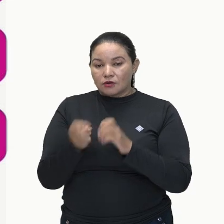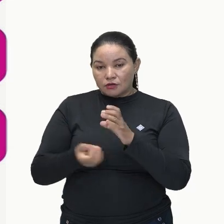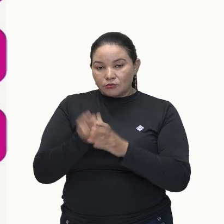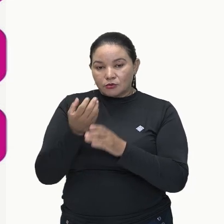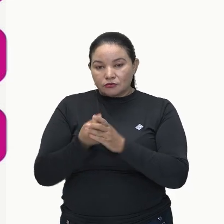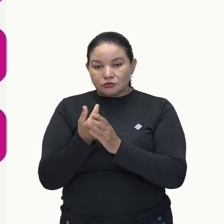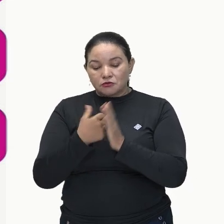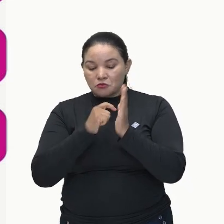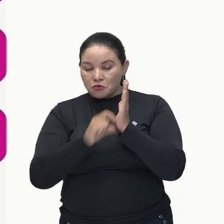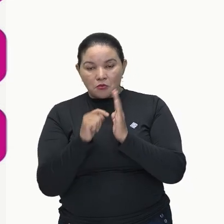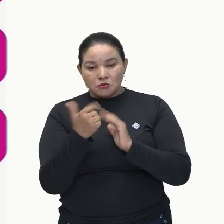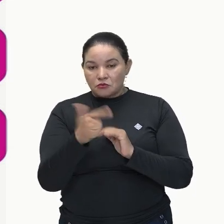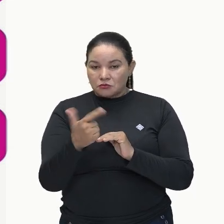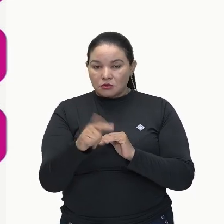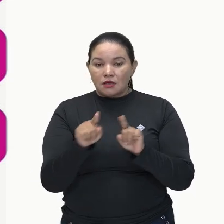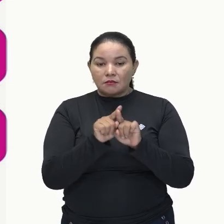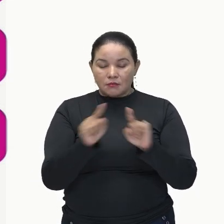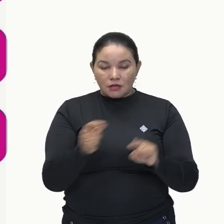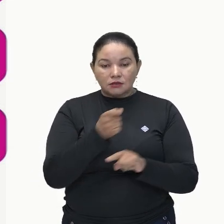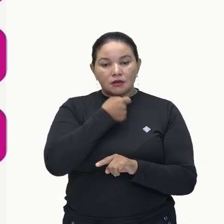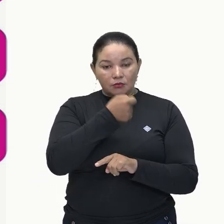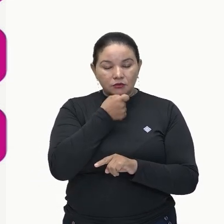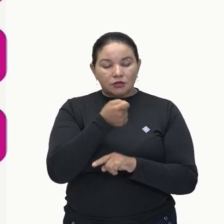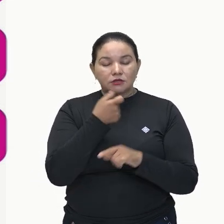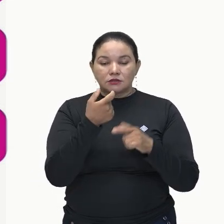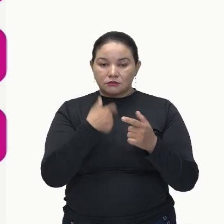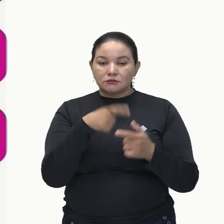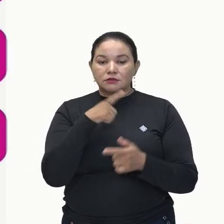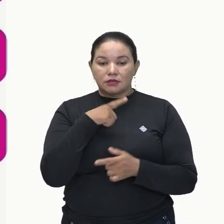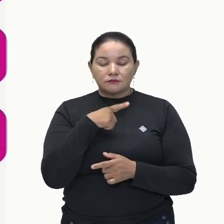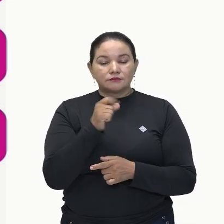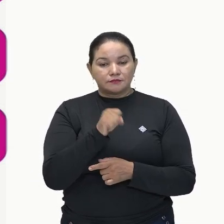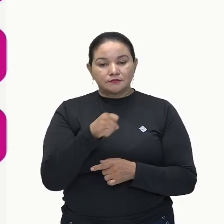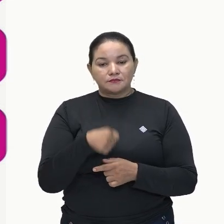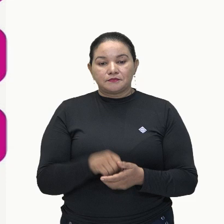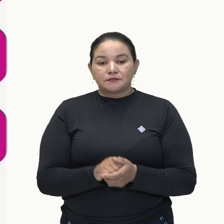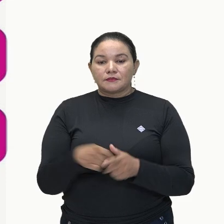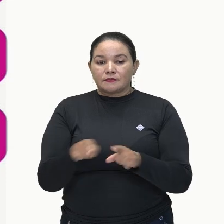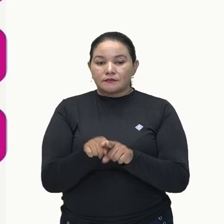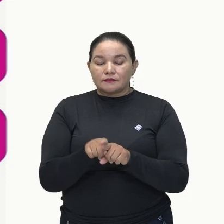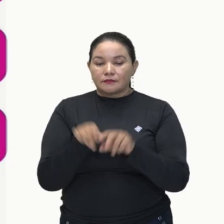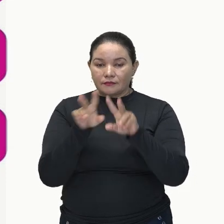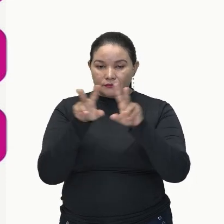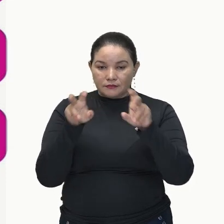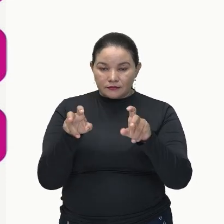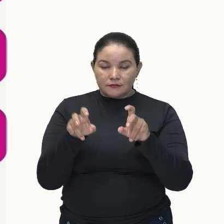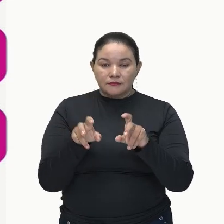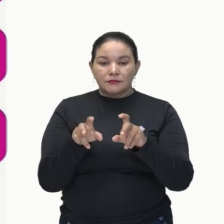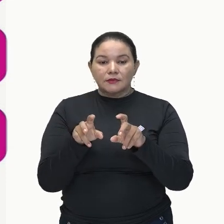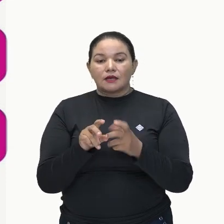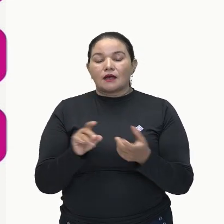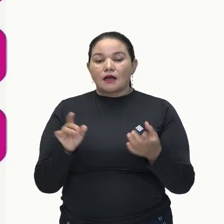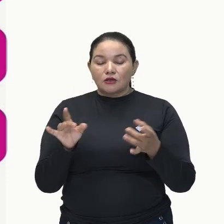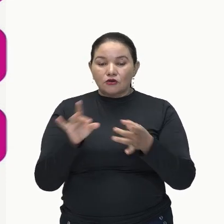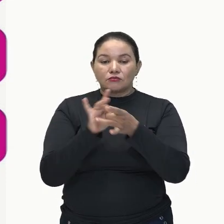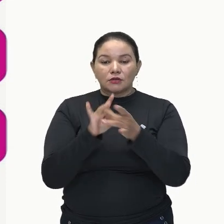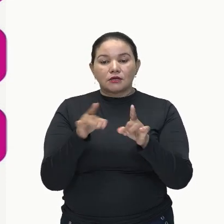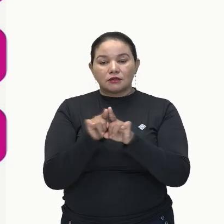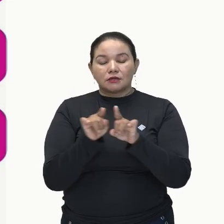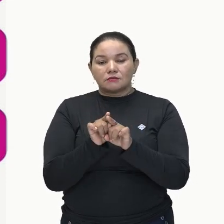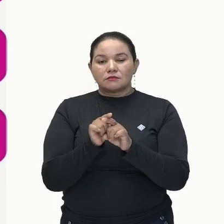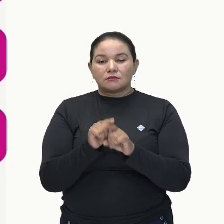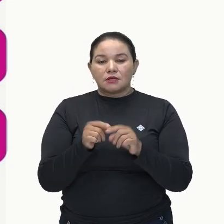produziu a notícia. A abordagem temática é mais completa e extensa que uma notícia. Por